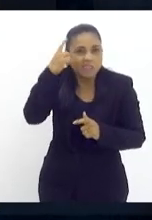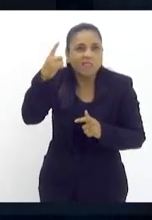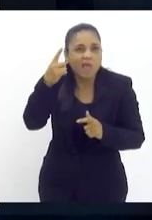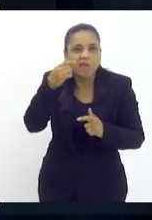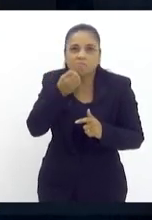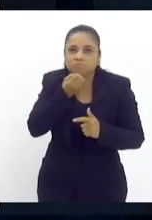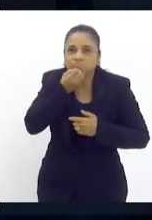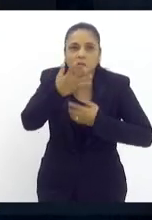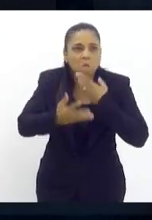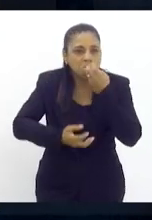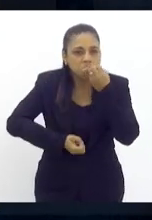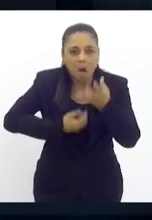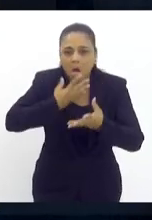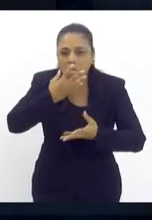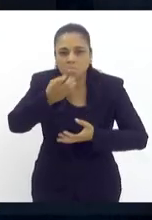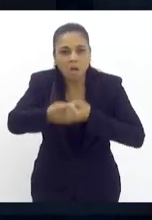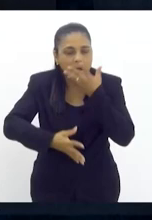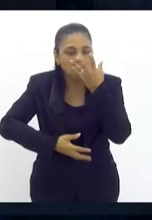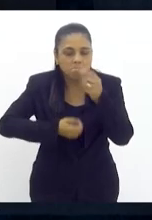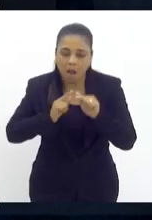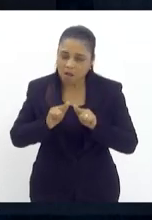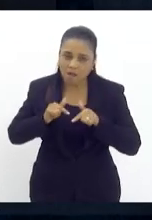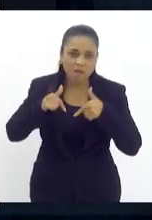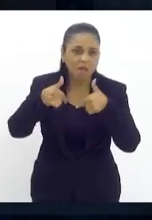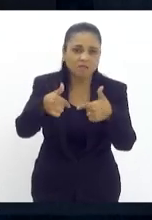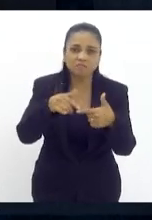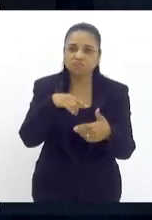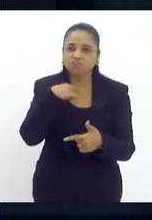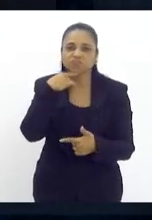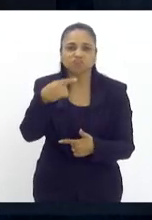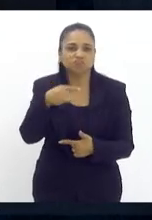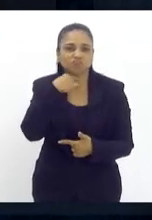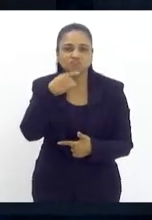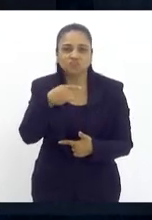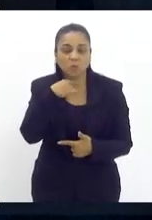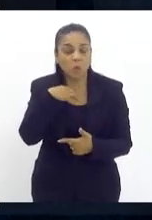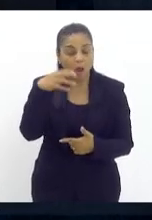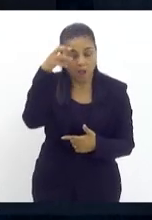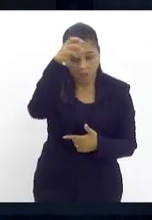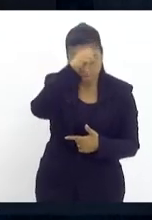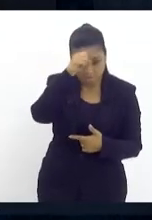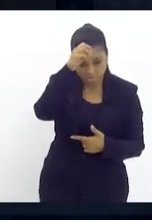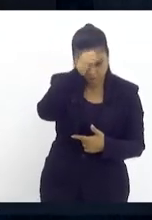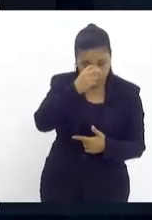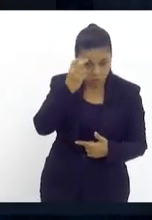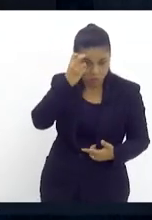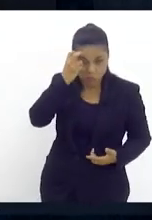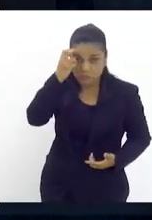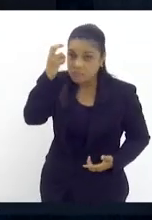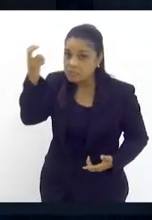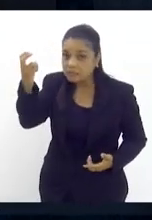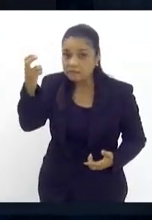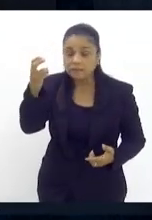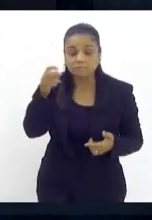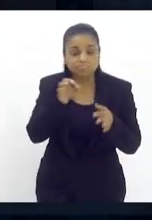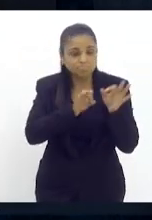sua inteligência, né, em ação. Então, eu aprendo, né, eu tenho ali, faço grandes planos,